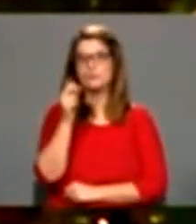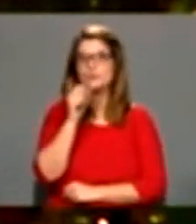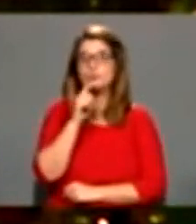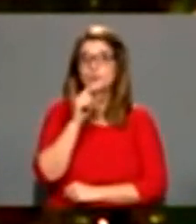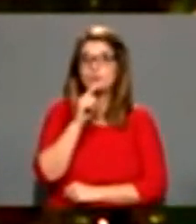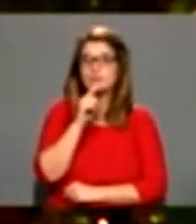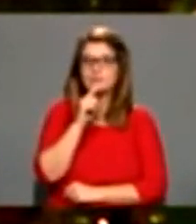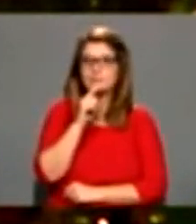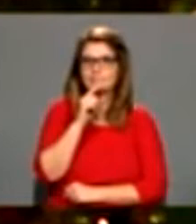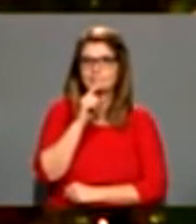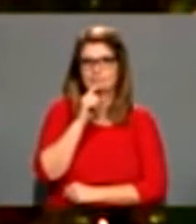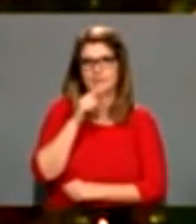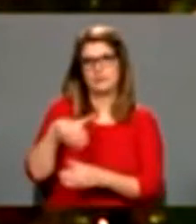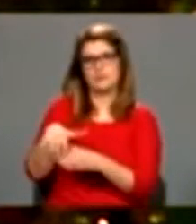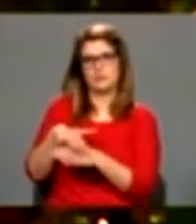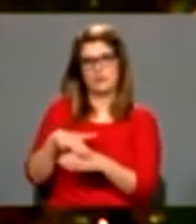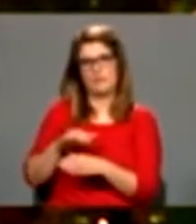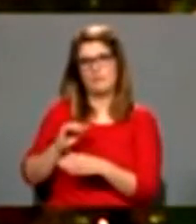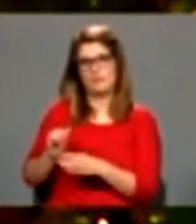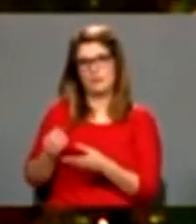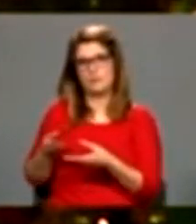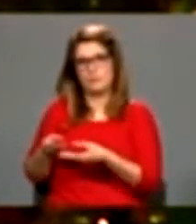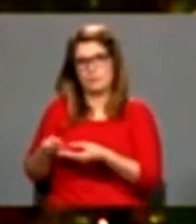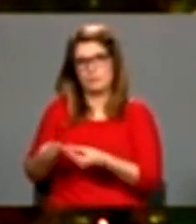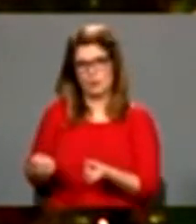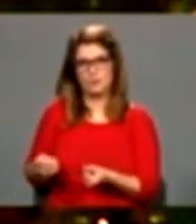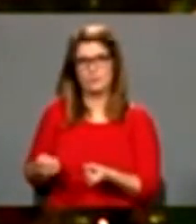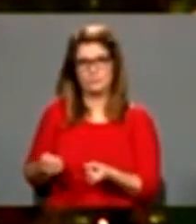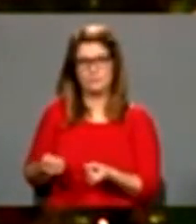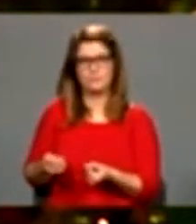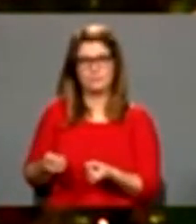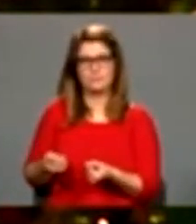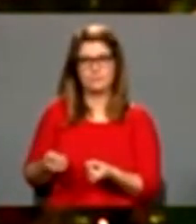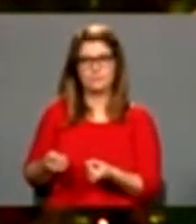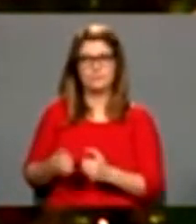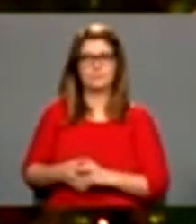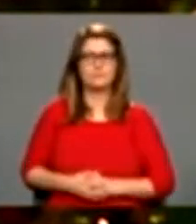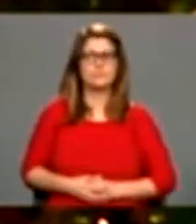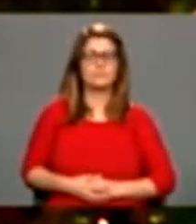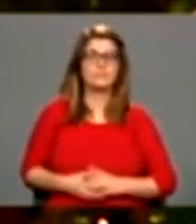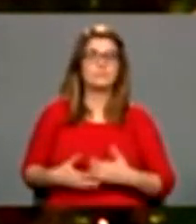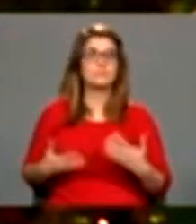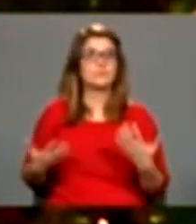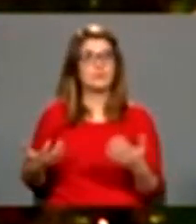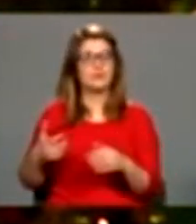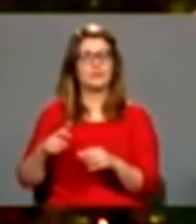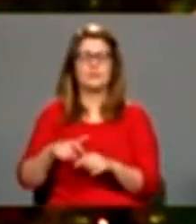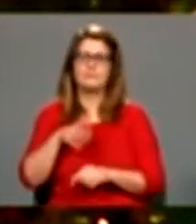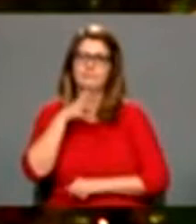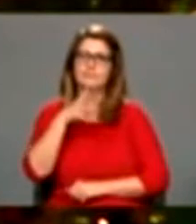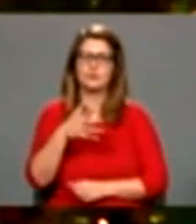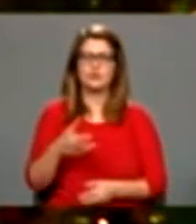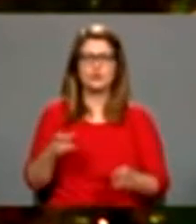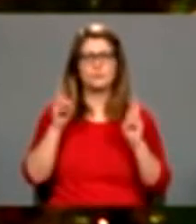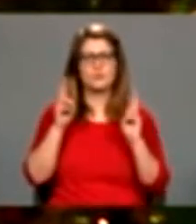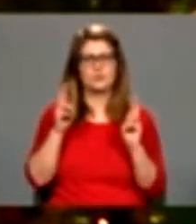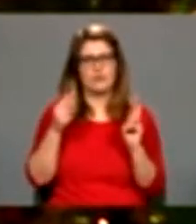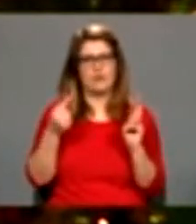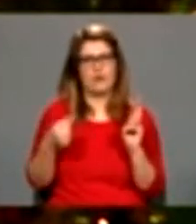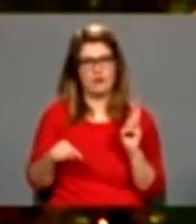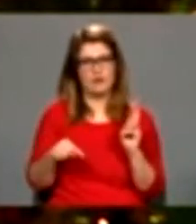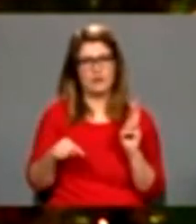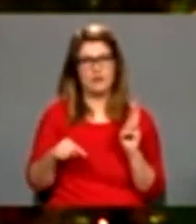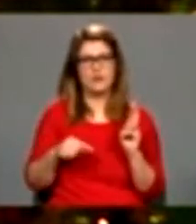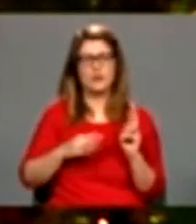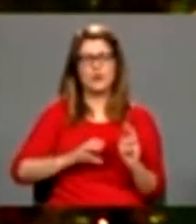ajuda a resolver o que ainda tem de ser resolvido é pois uma mensagem de esperança de